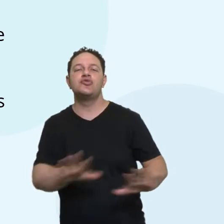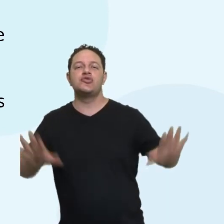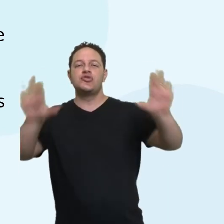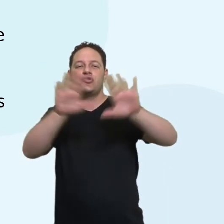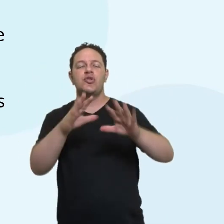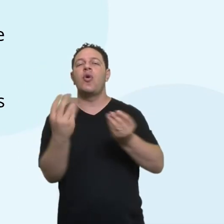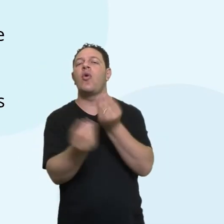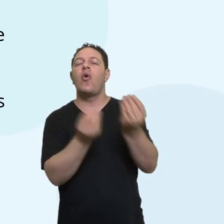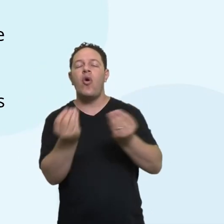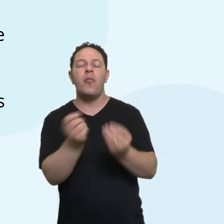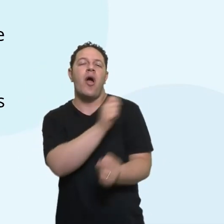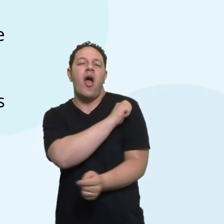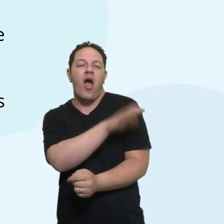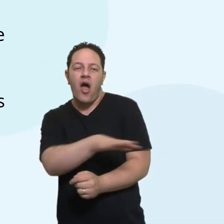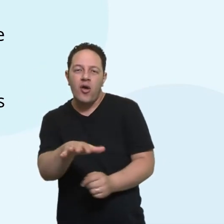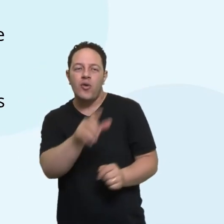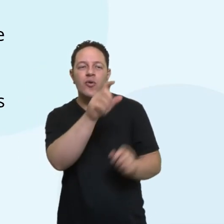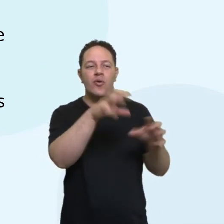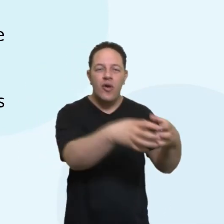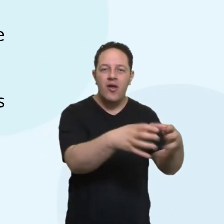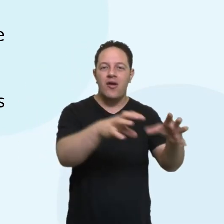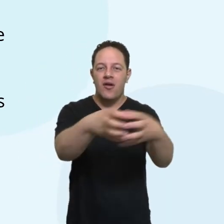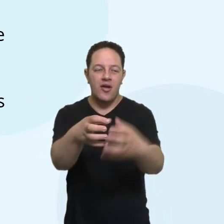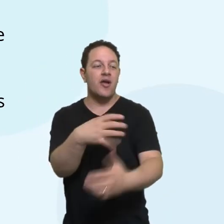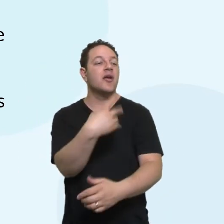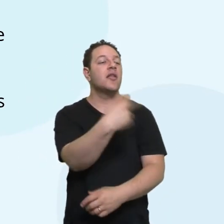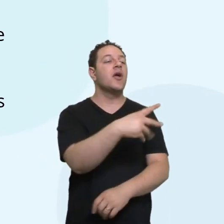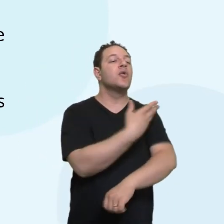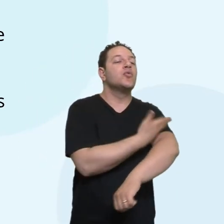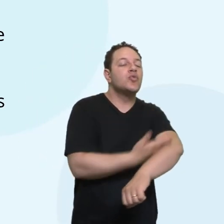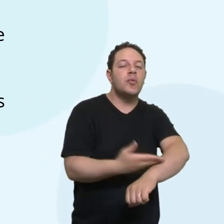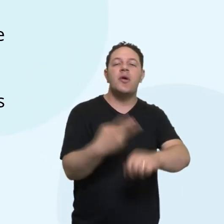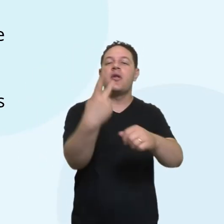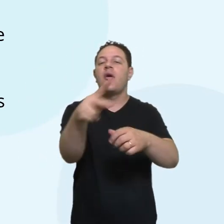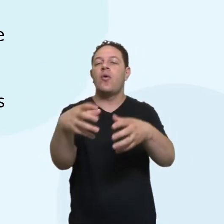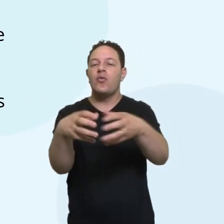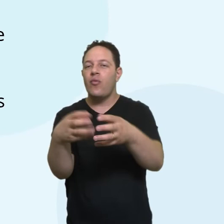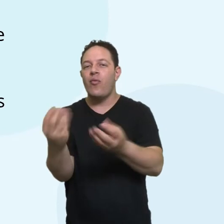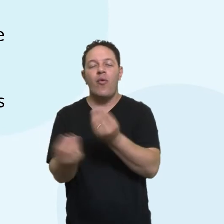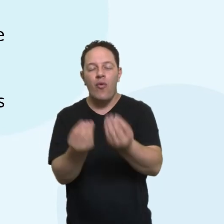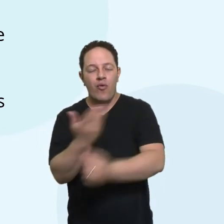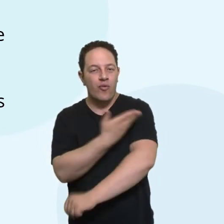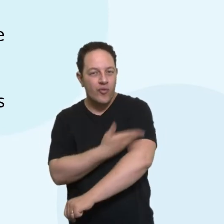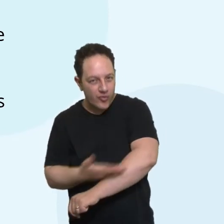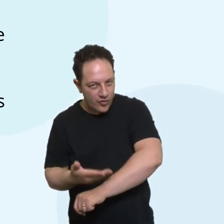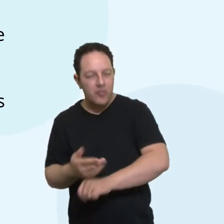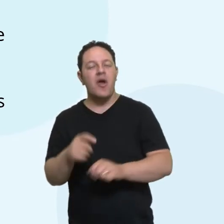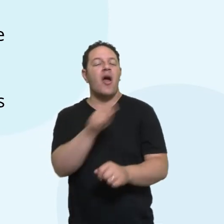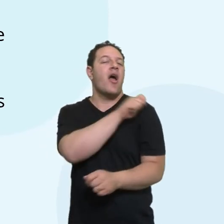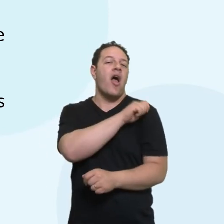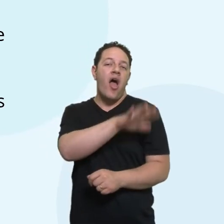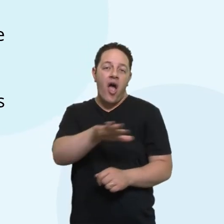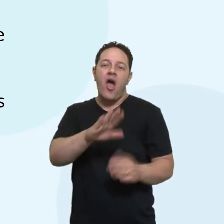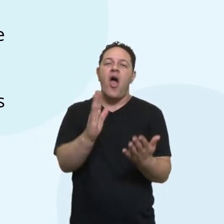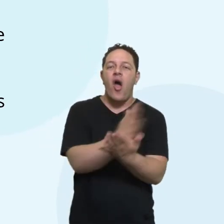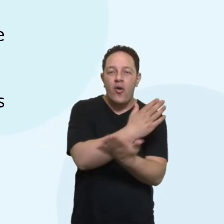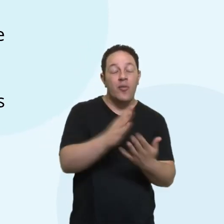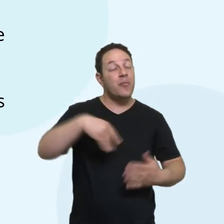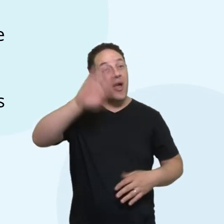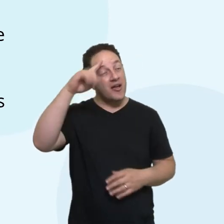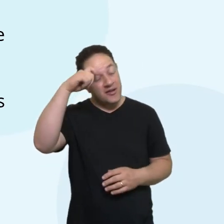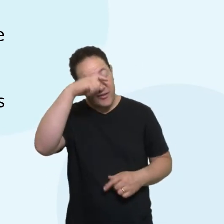todos os estudantes das classes e tudo mais os comportamentos dos alunos aí é Me dá um pouco mais de trabalho